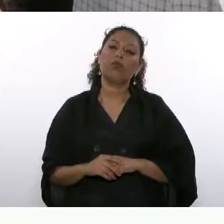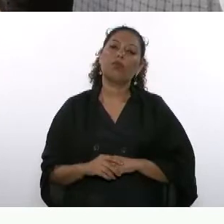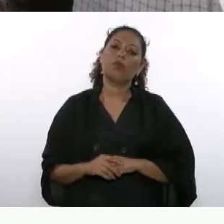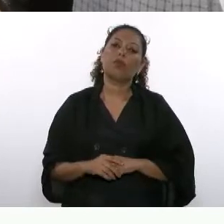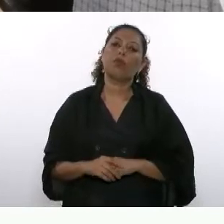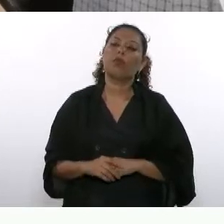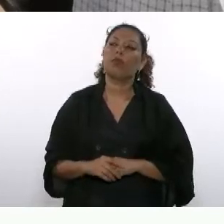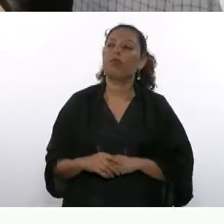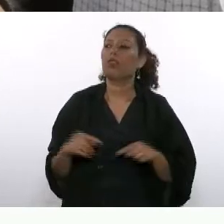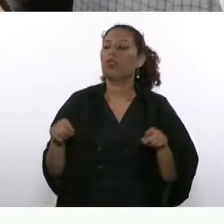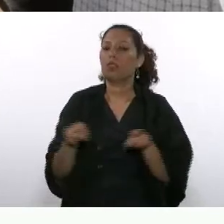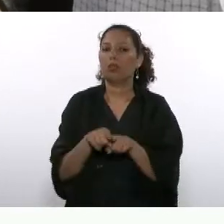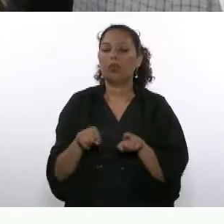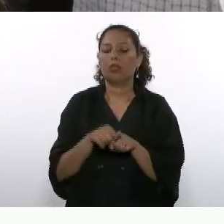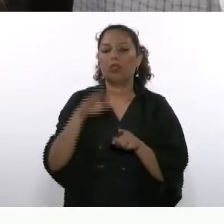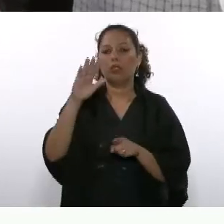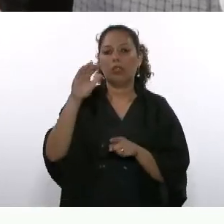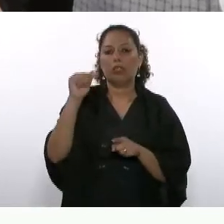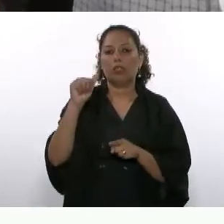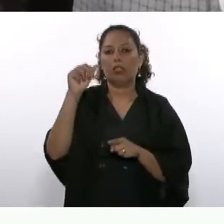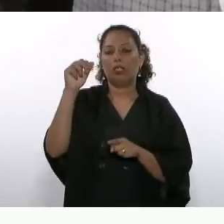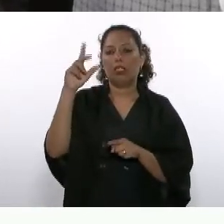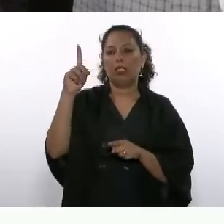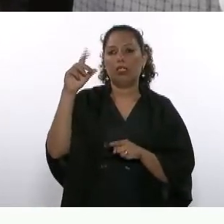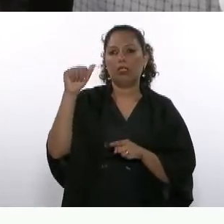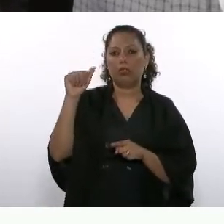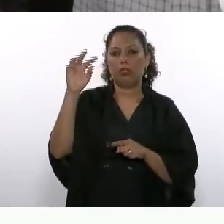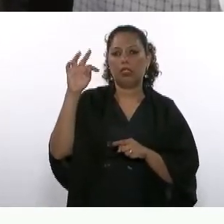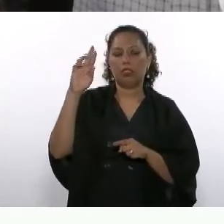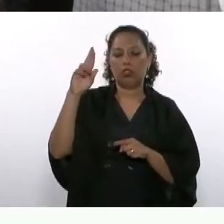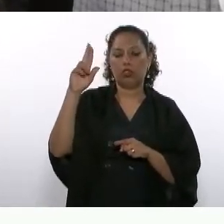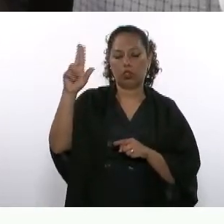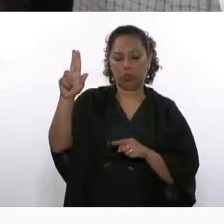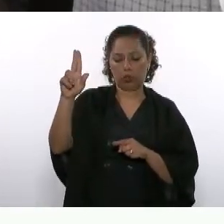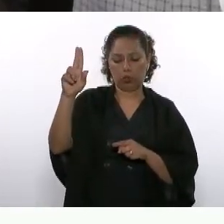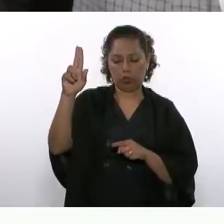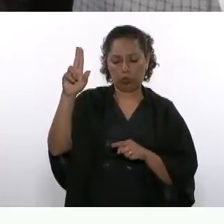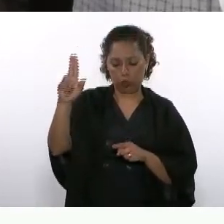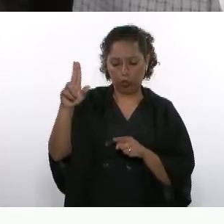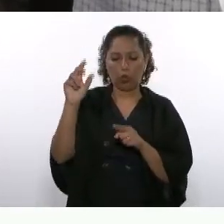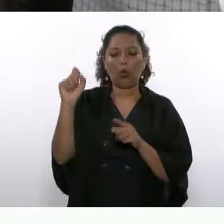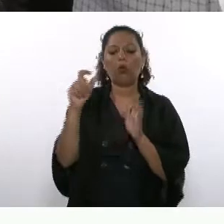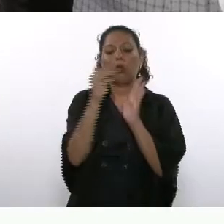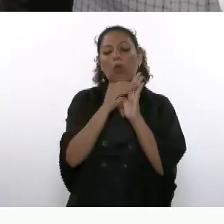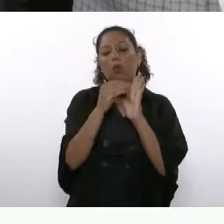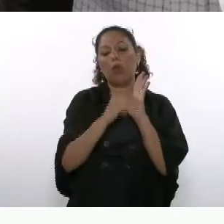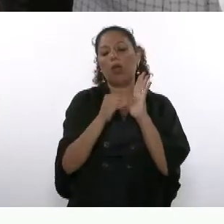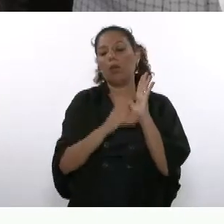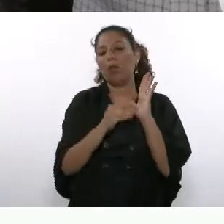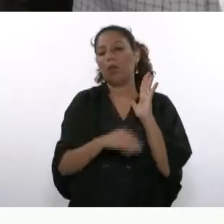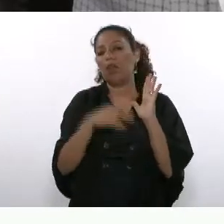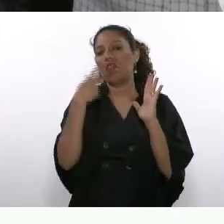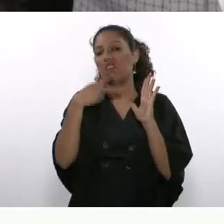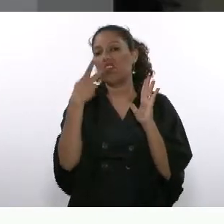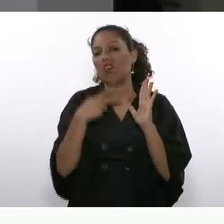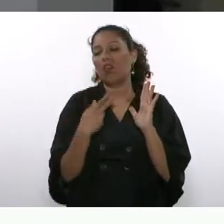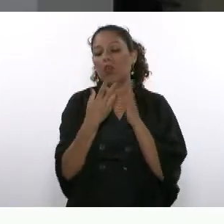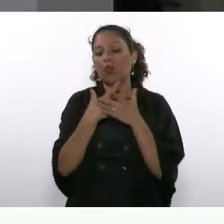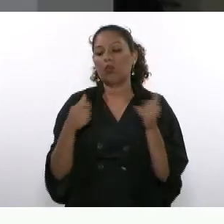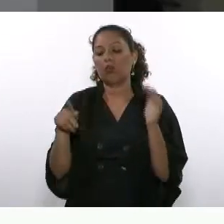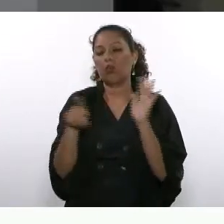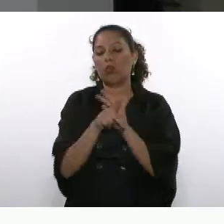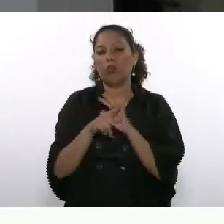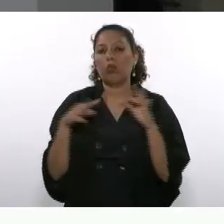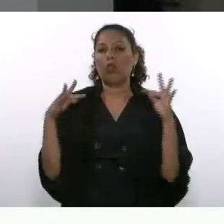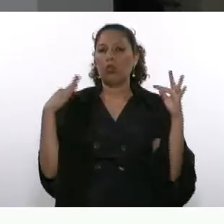O Cadastur é um cadastro obrigatório do Ministério do Turismo para 7 atividades turísticas. Nós, na Secretaria do